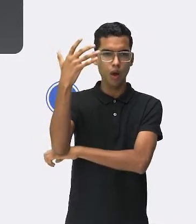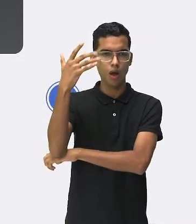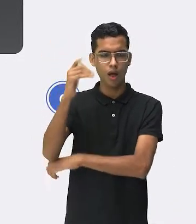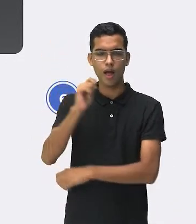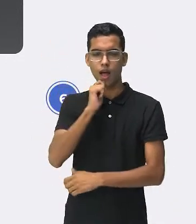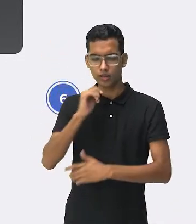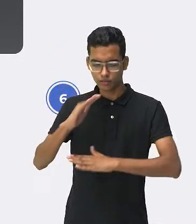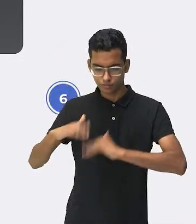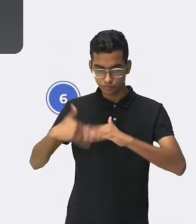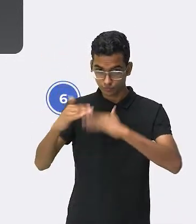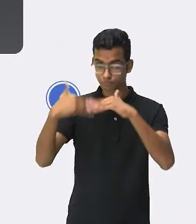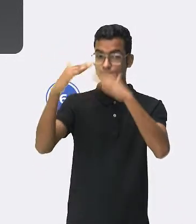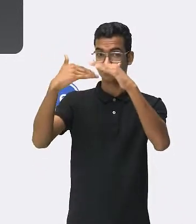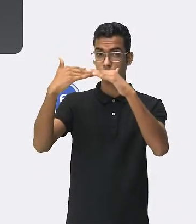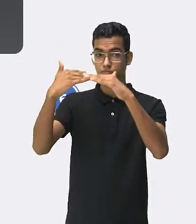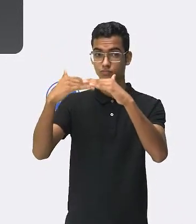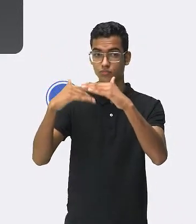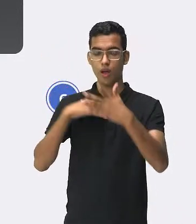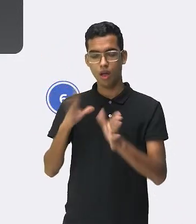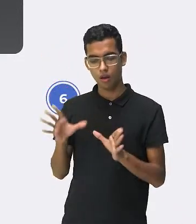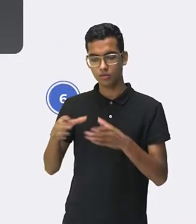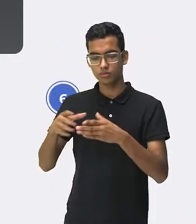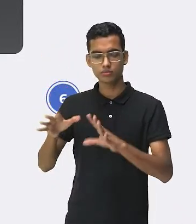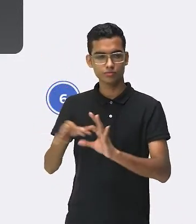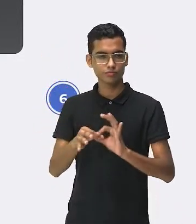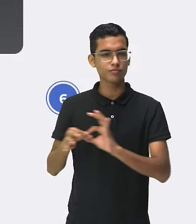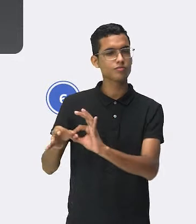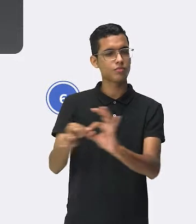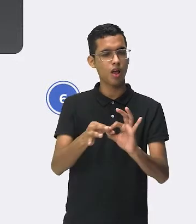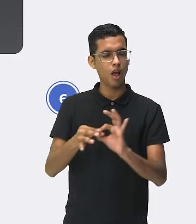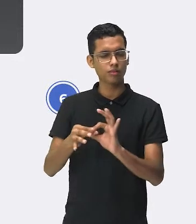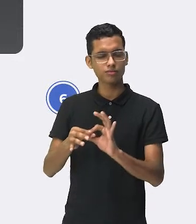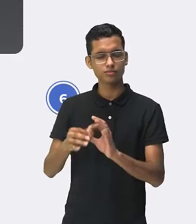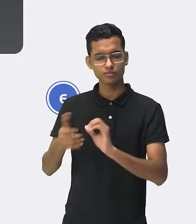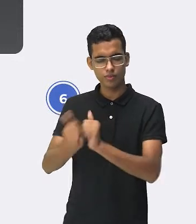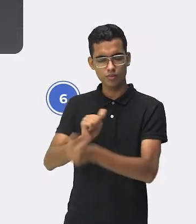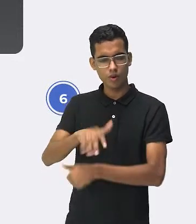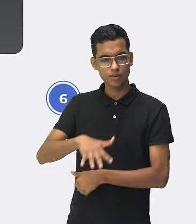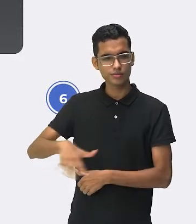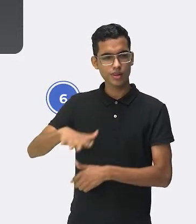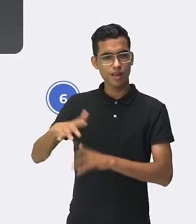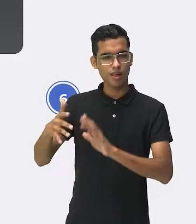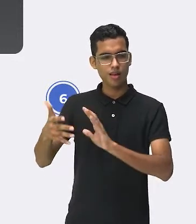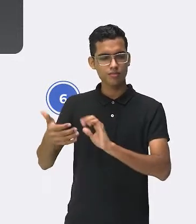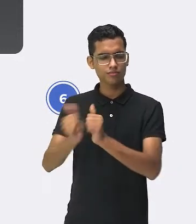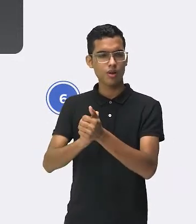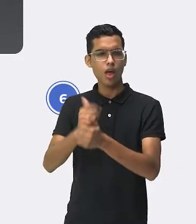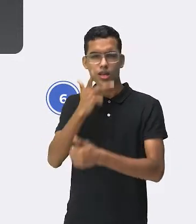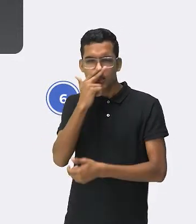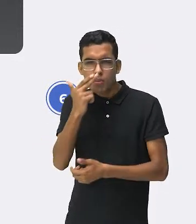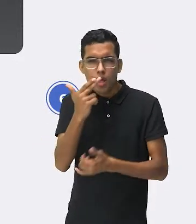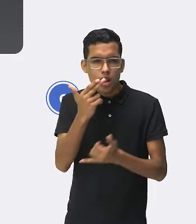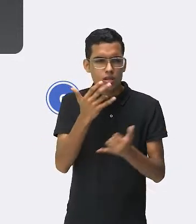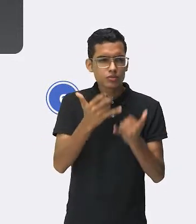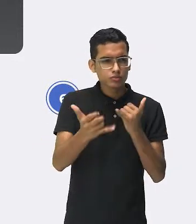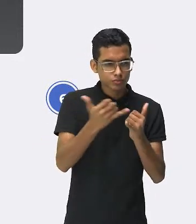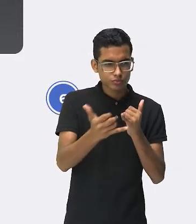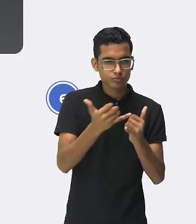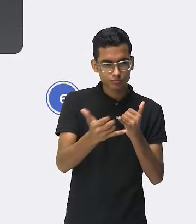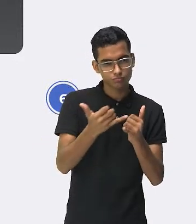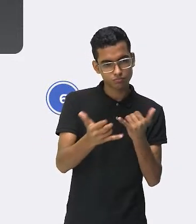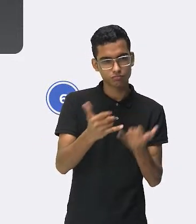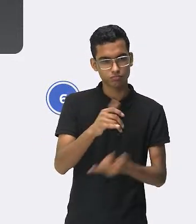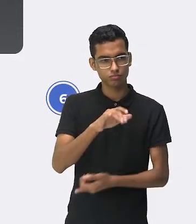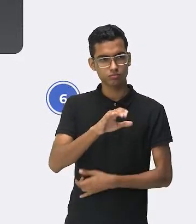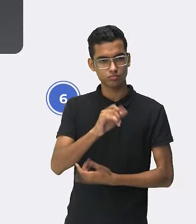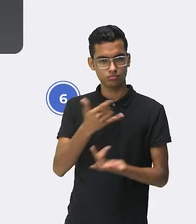É um esporte coletivo. Ele é um pouco parecido com o futebol americano, mas tem muita diferença, tá?